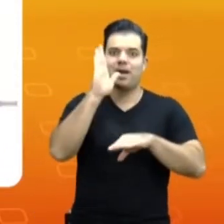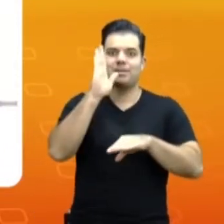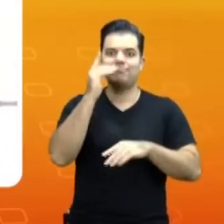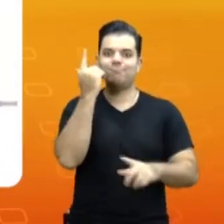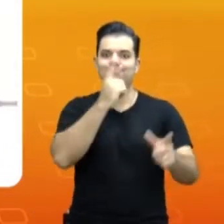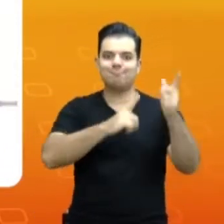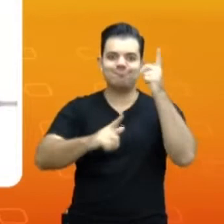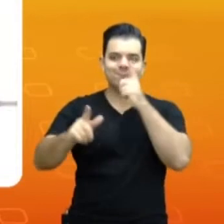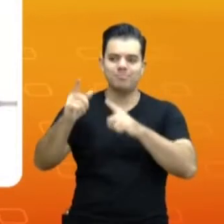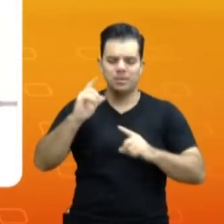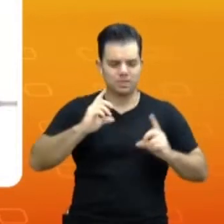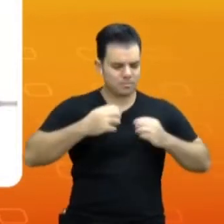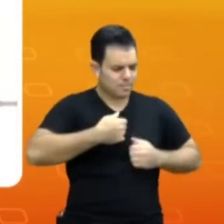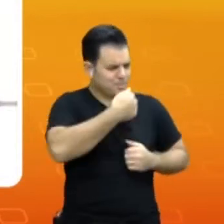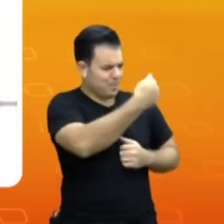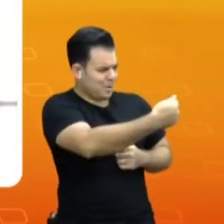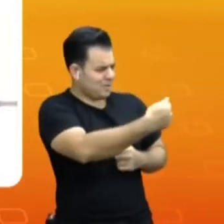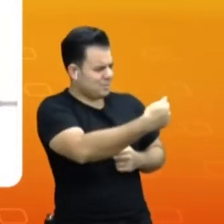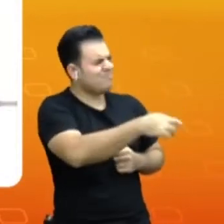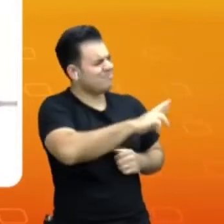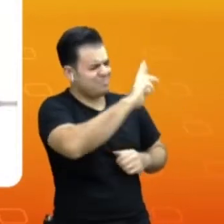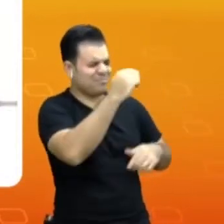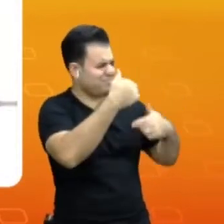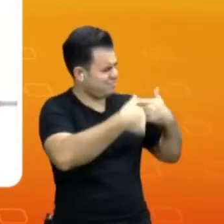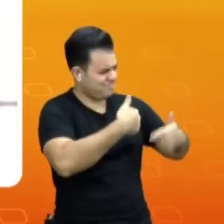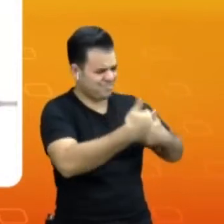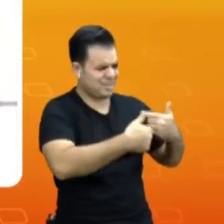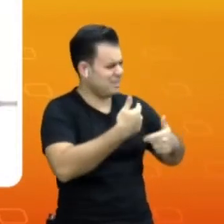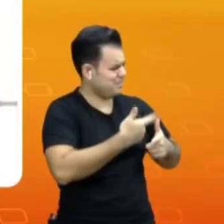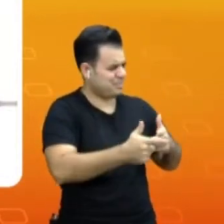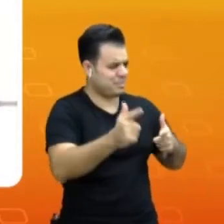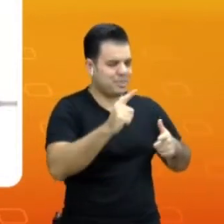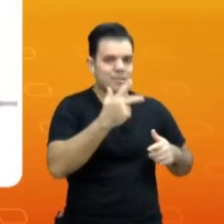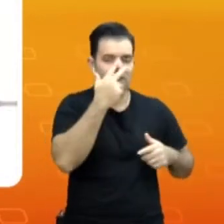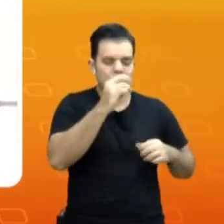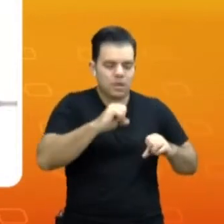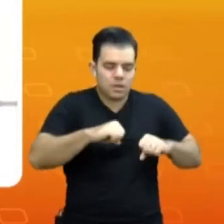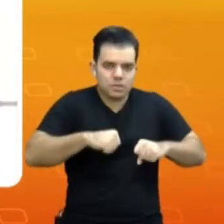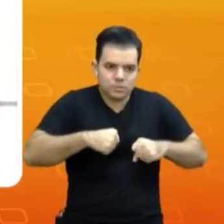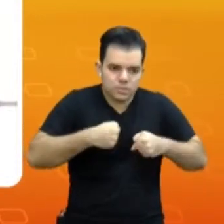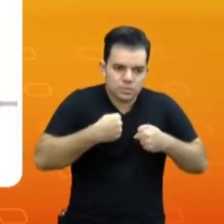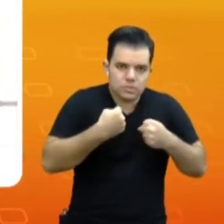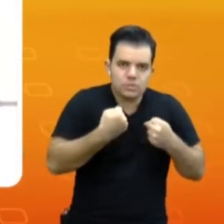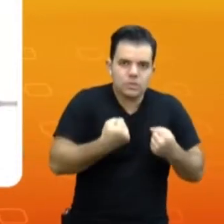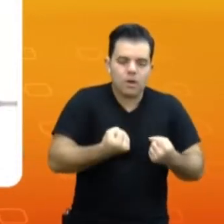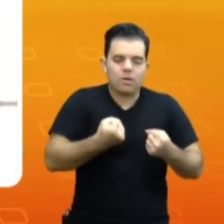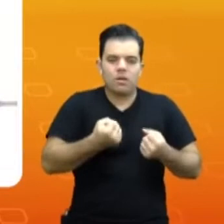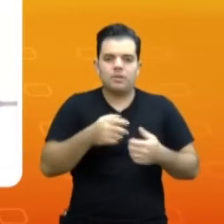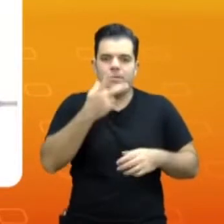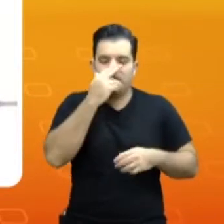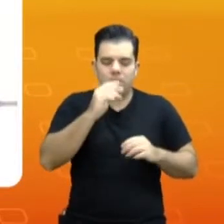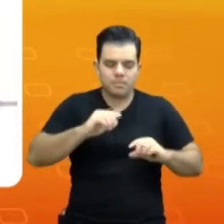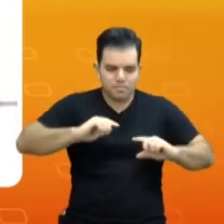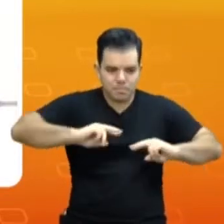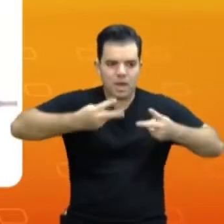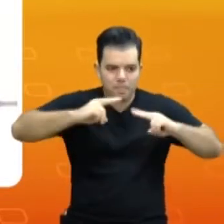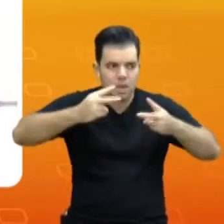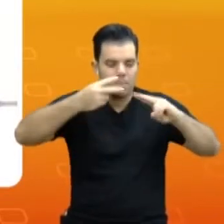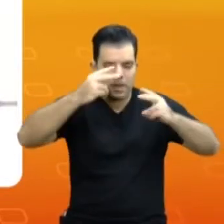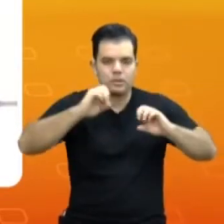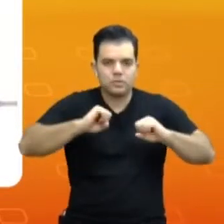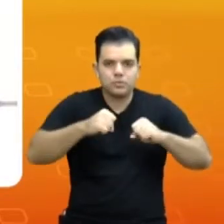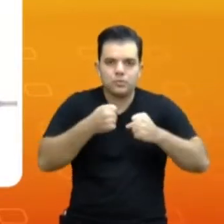sai, né, de um olhar exclusivo ali, de um esforço né, de volume, de